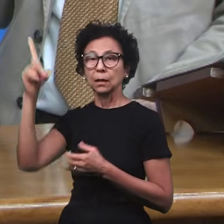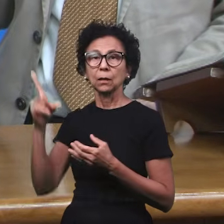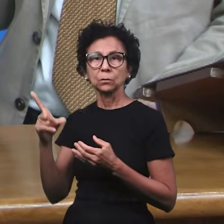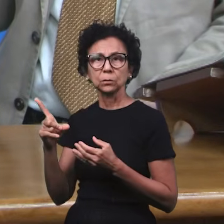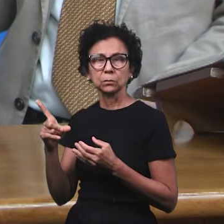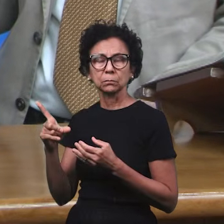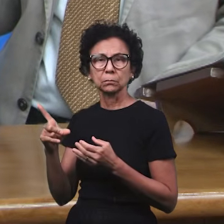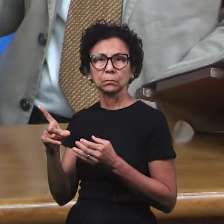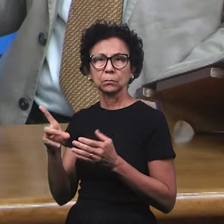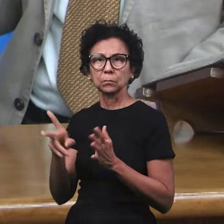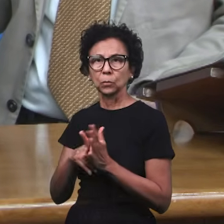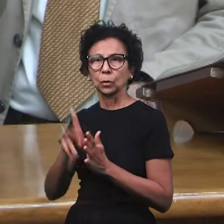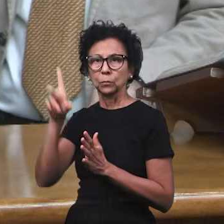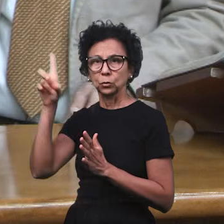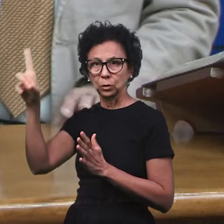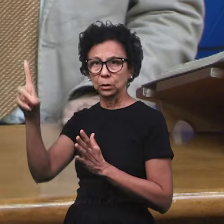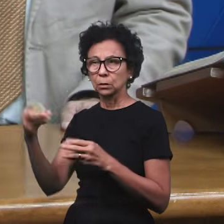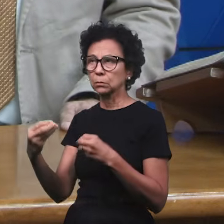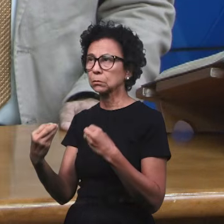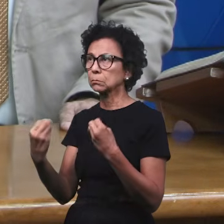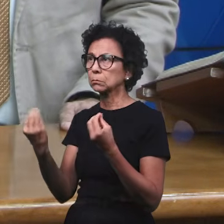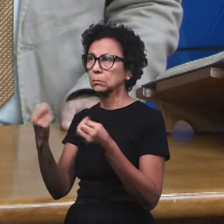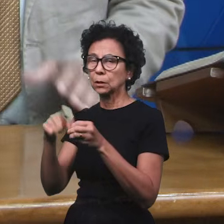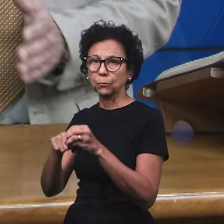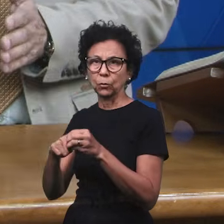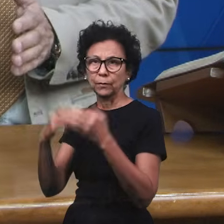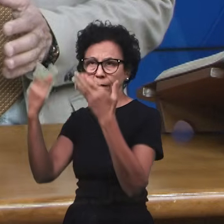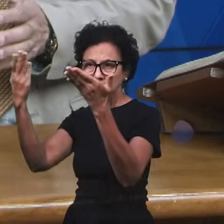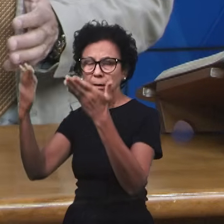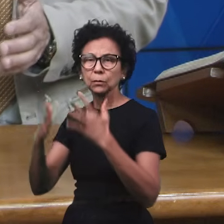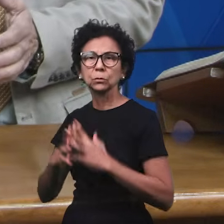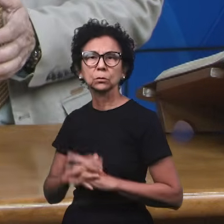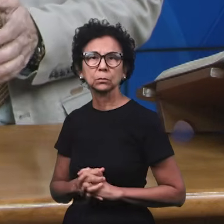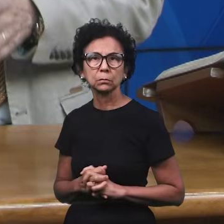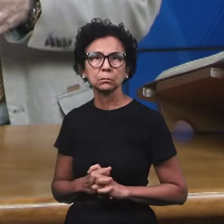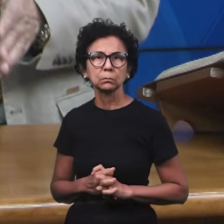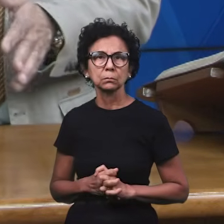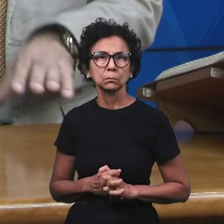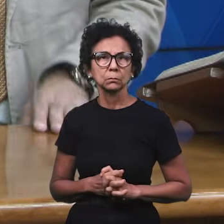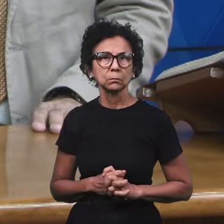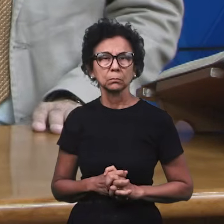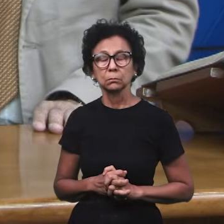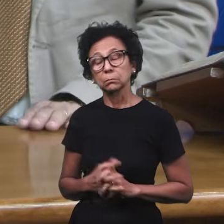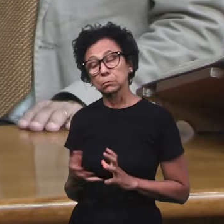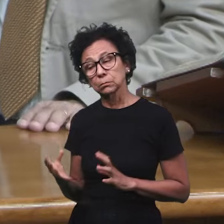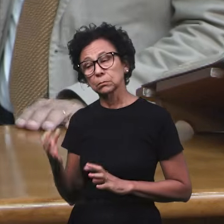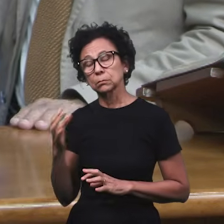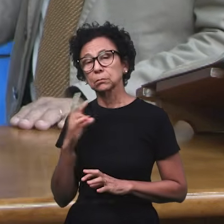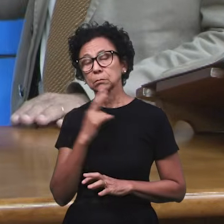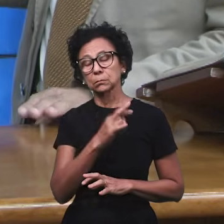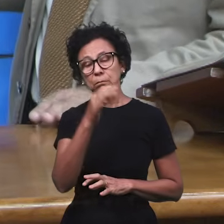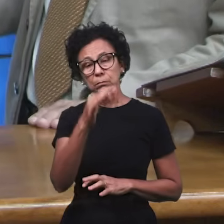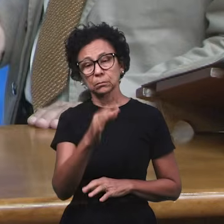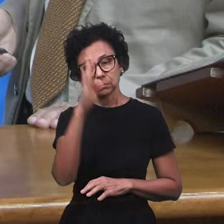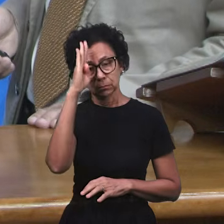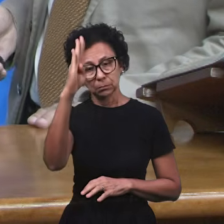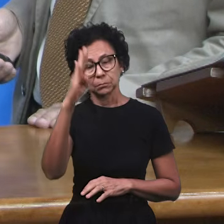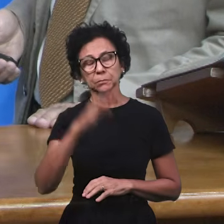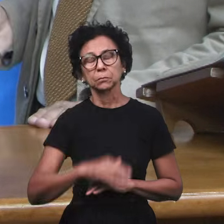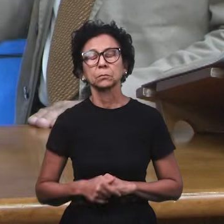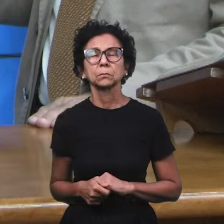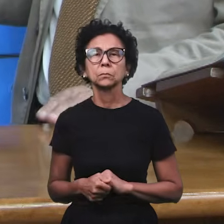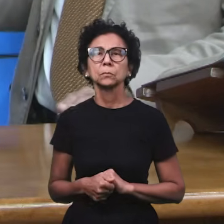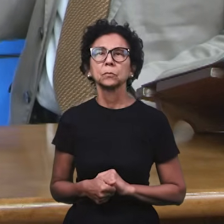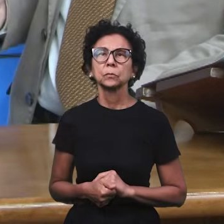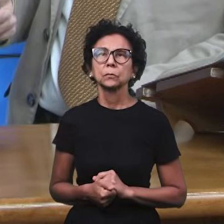Ele focou só no problema. Não focou nas pessoas. Eles perguntaram sobre aquilo, ele respondeu sobre aquilo. Considere as